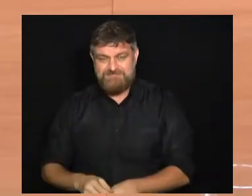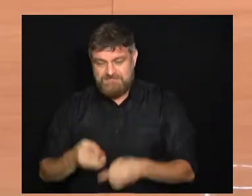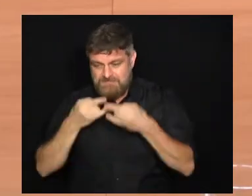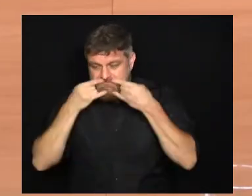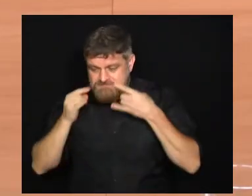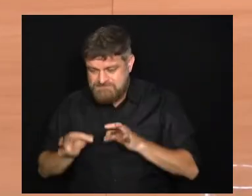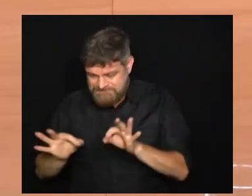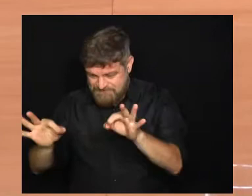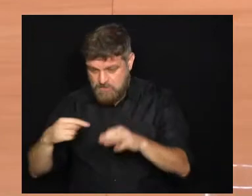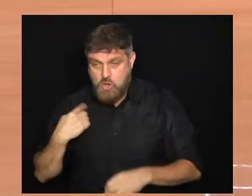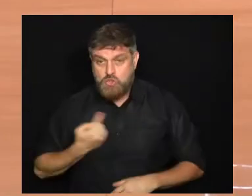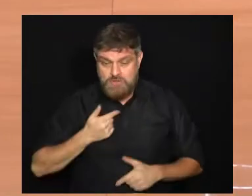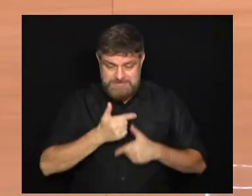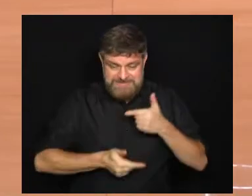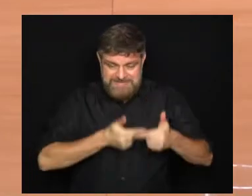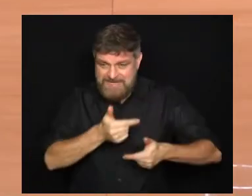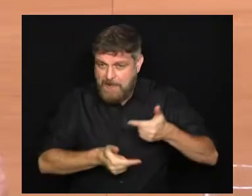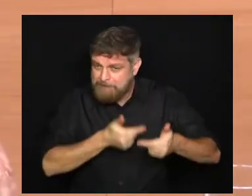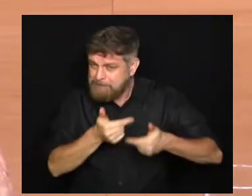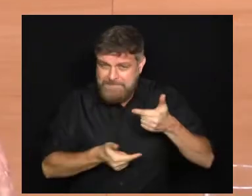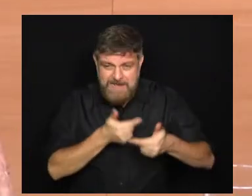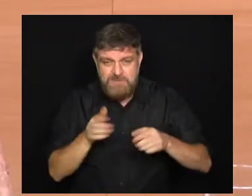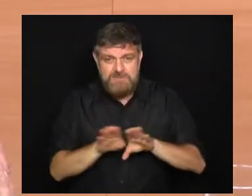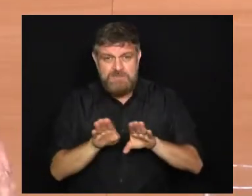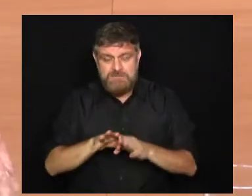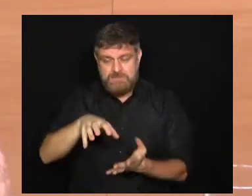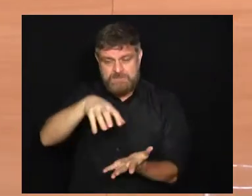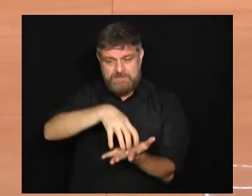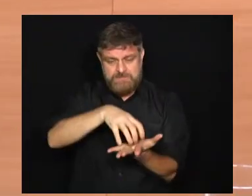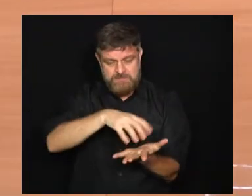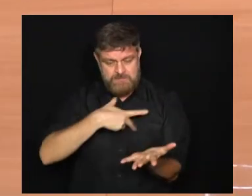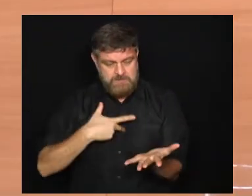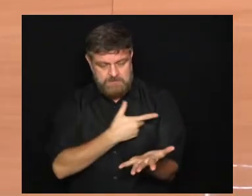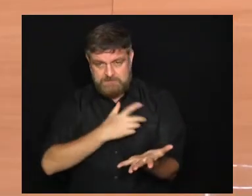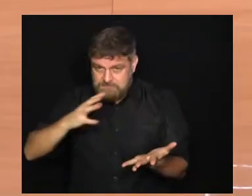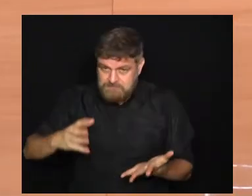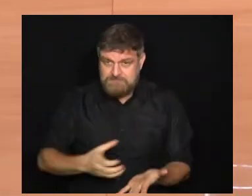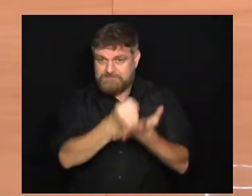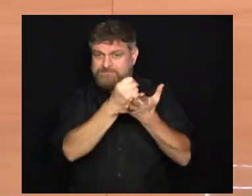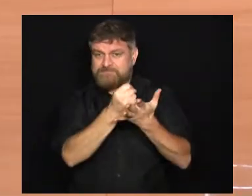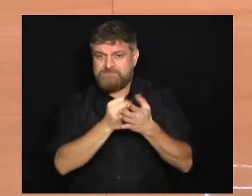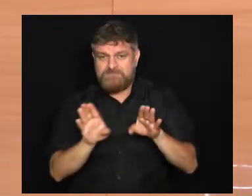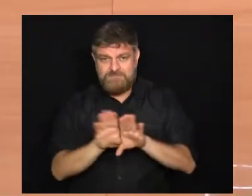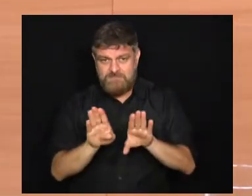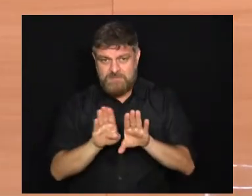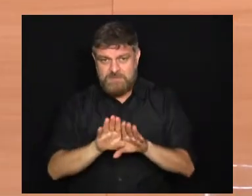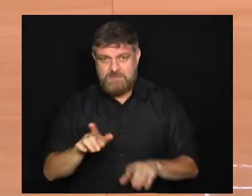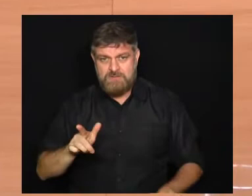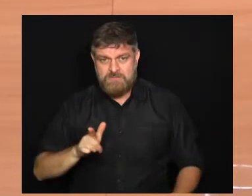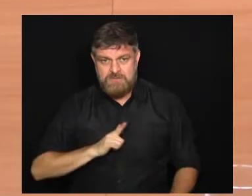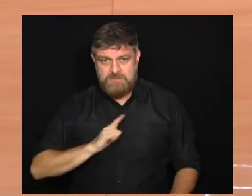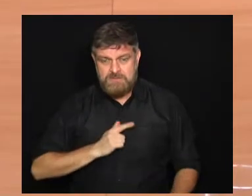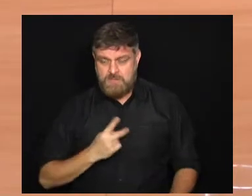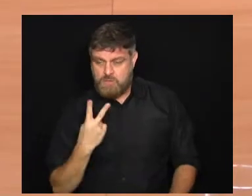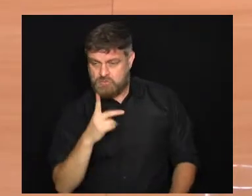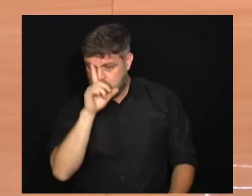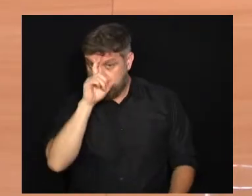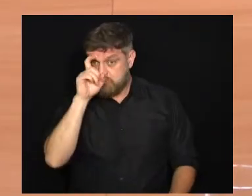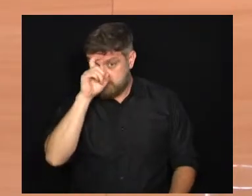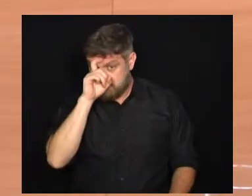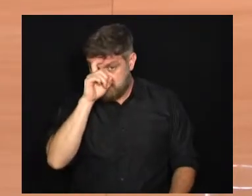de trabalho para que se repetisse tanto nas UPAs, nas 4 UPAs, e que repetisse nos 2 grandes